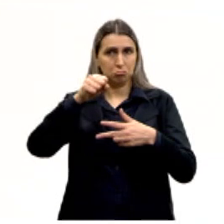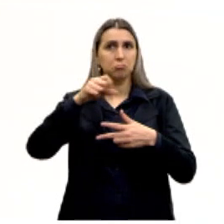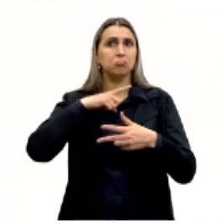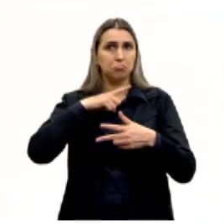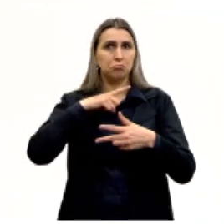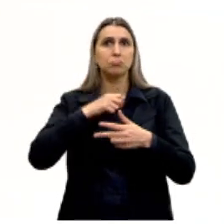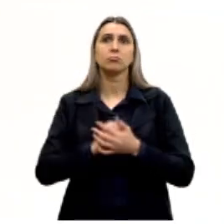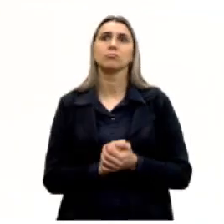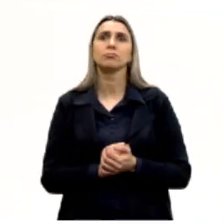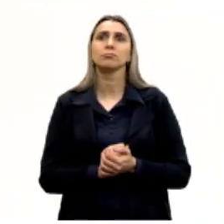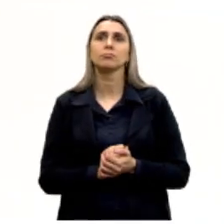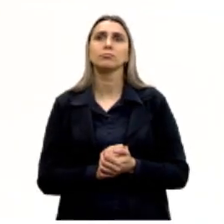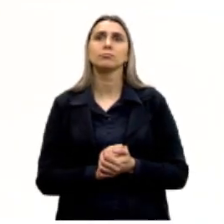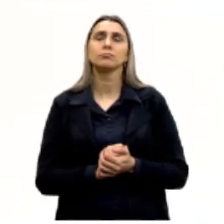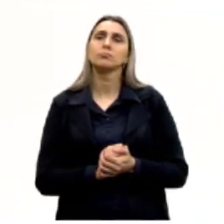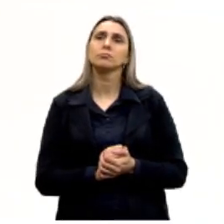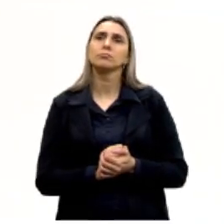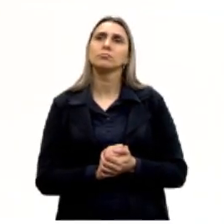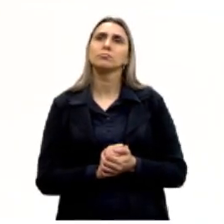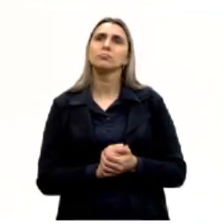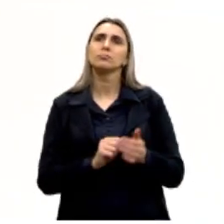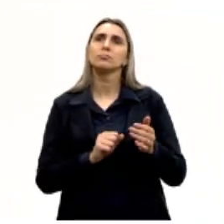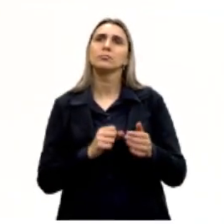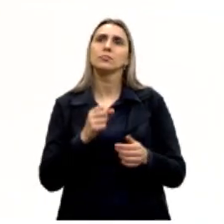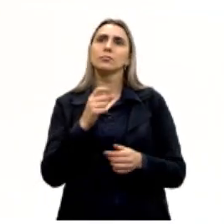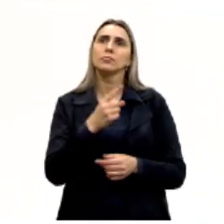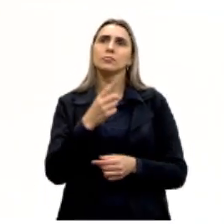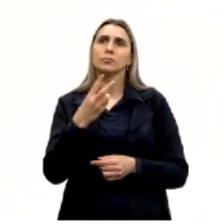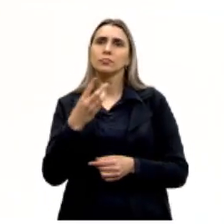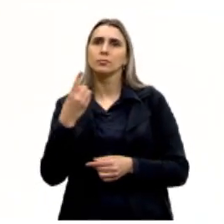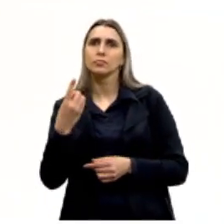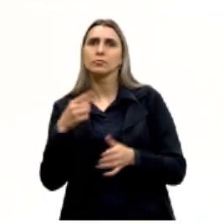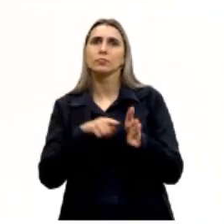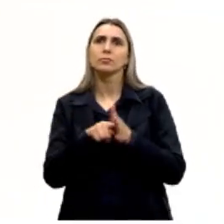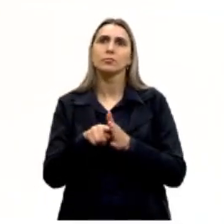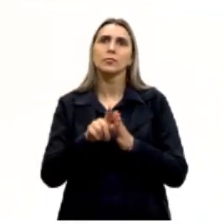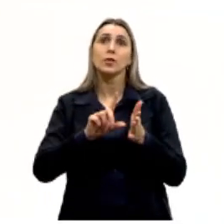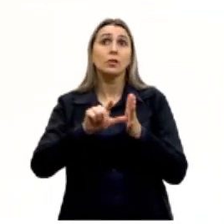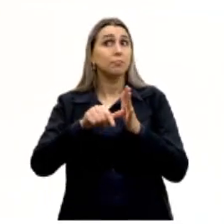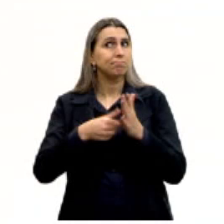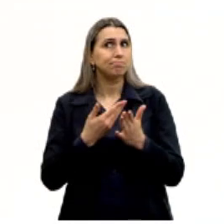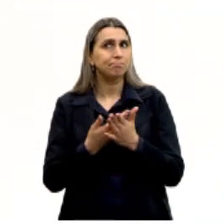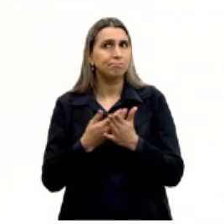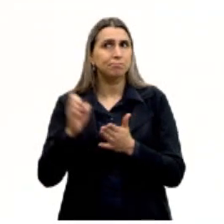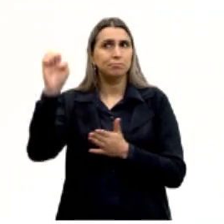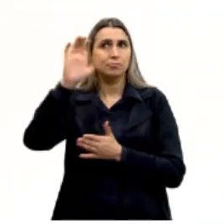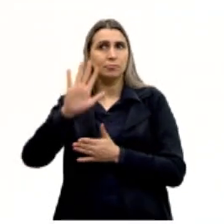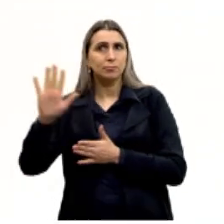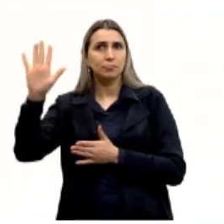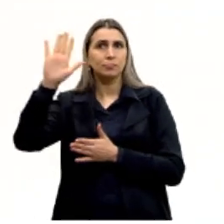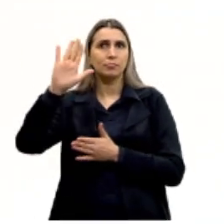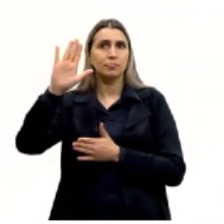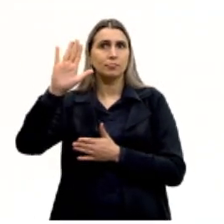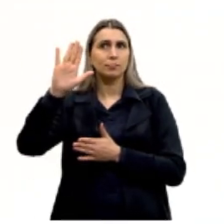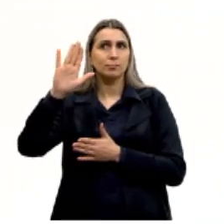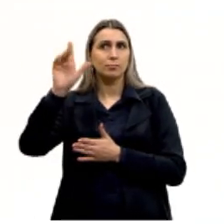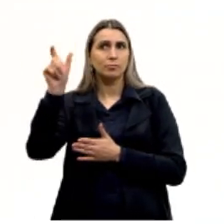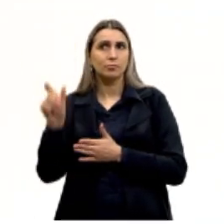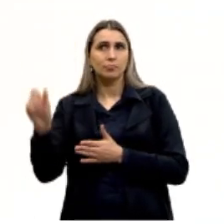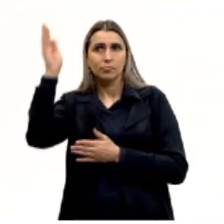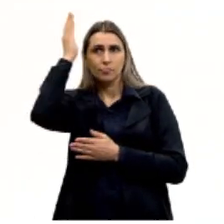olha só que estão 131 após estudar na Europa